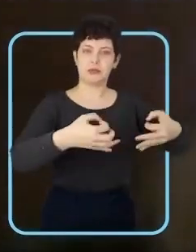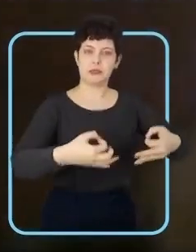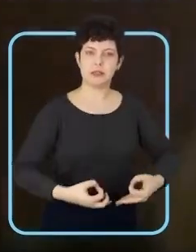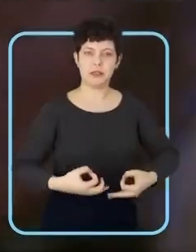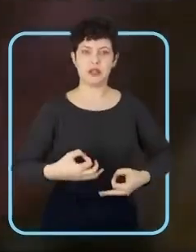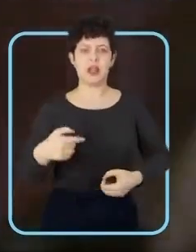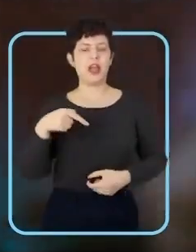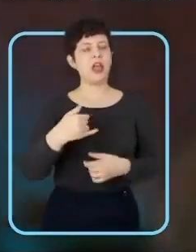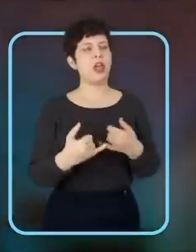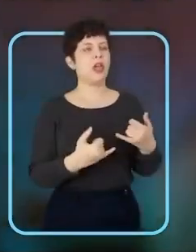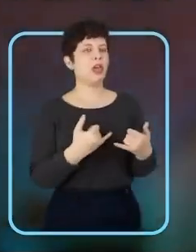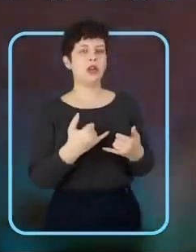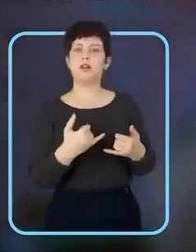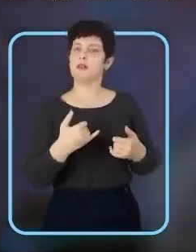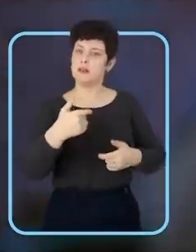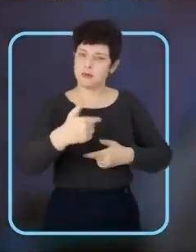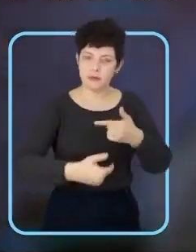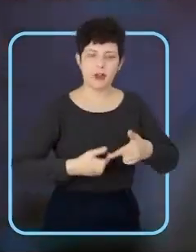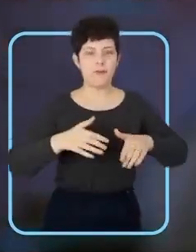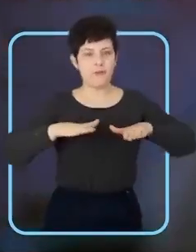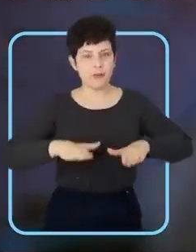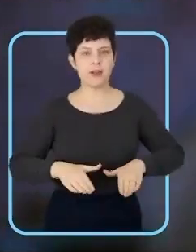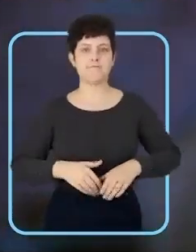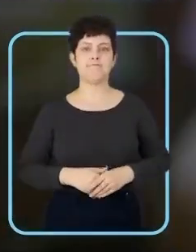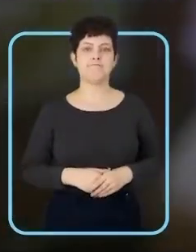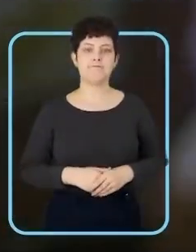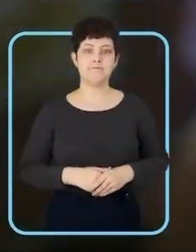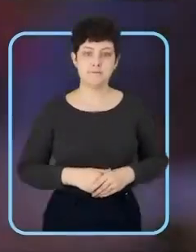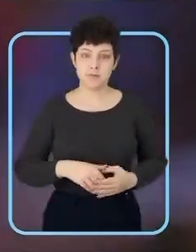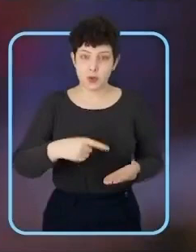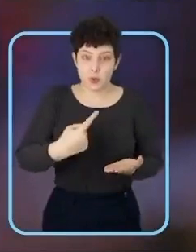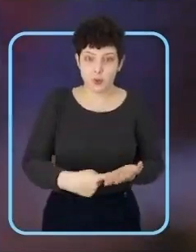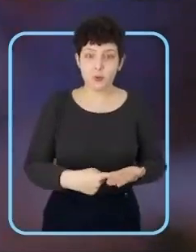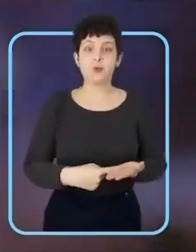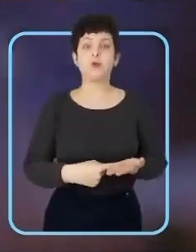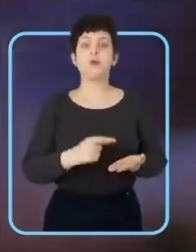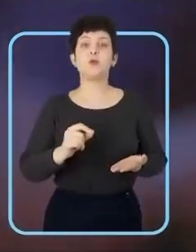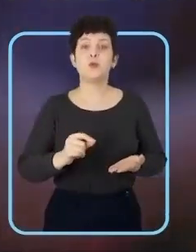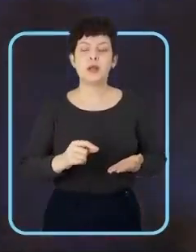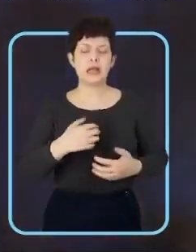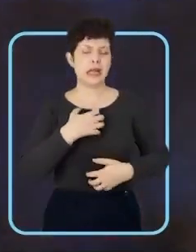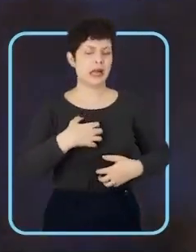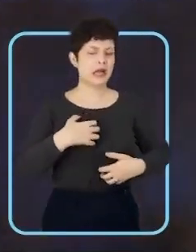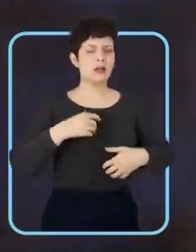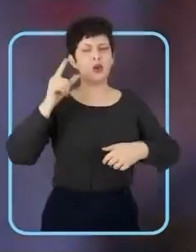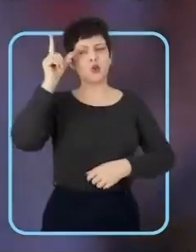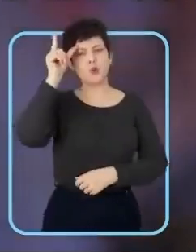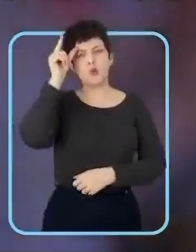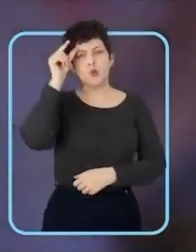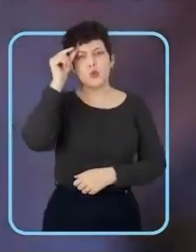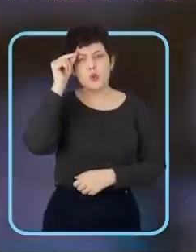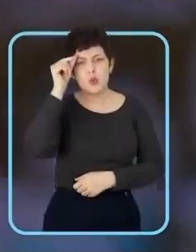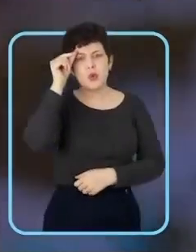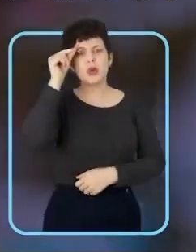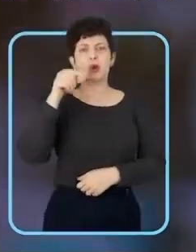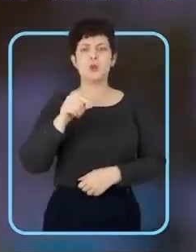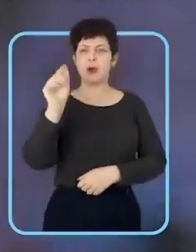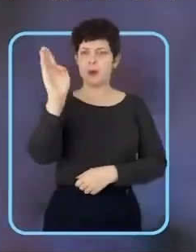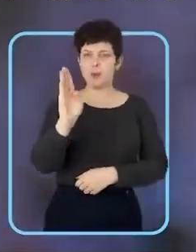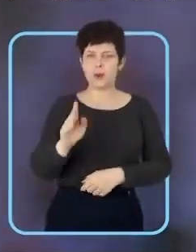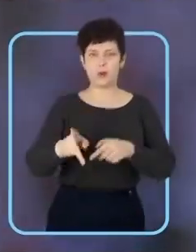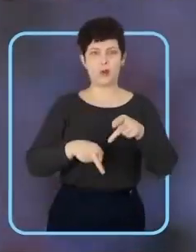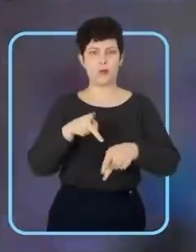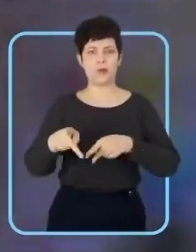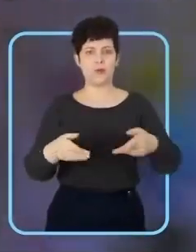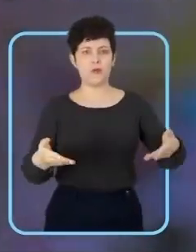o que é certo. Eu não vim para brincar, eu vim para ficar. Me comprometo a diminuir a sua dor. A